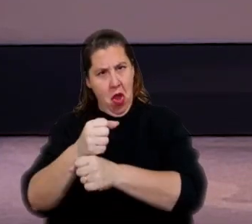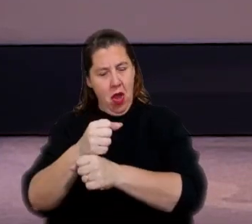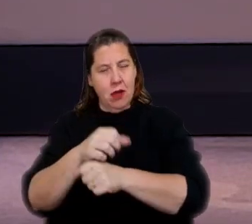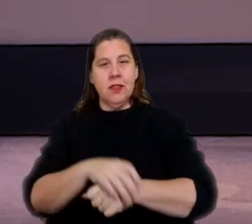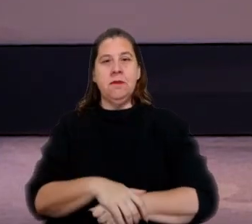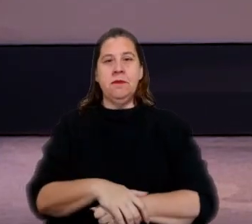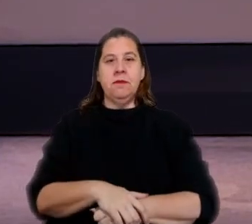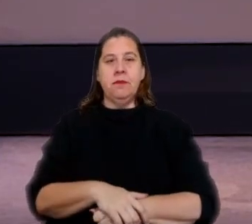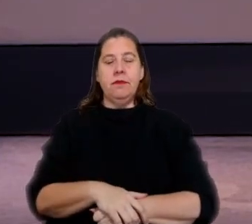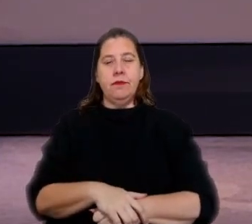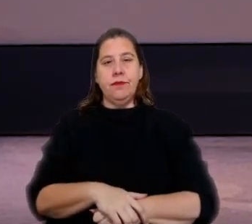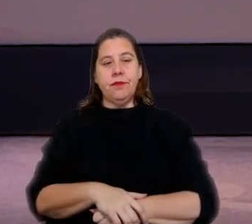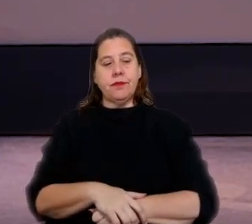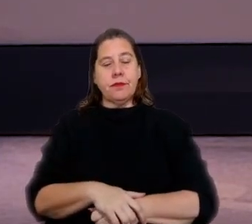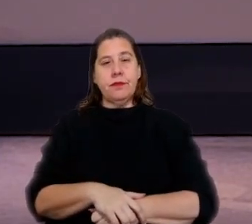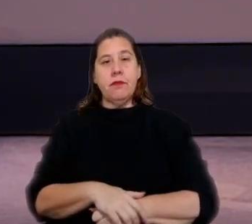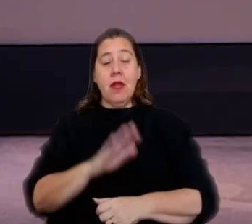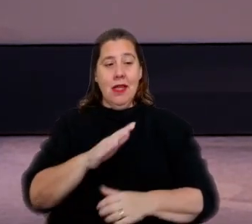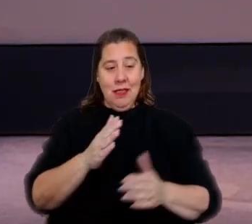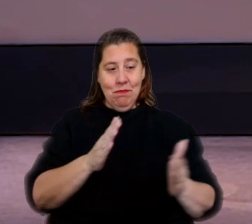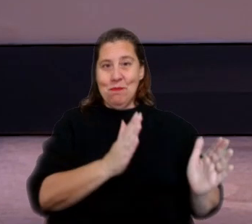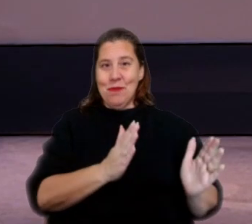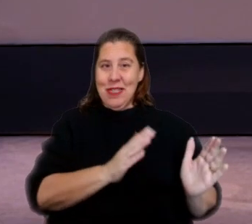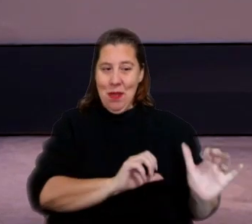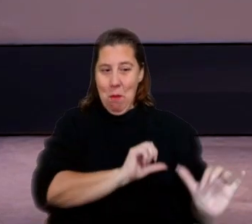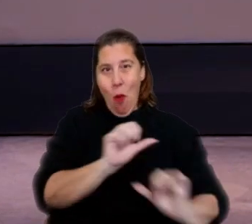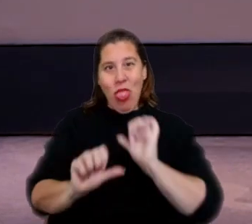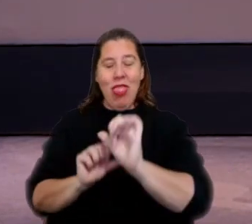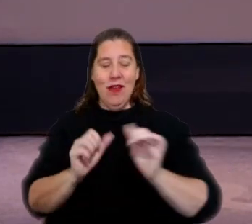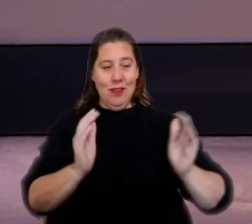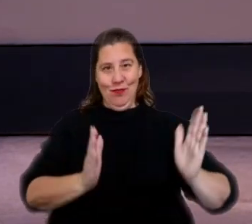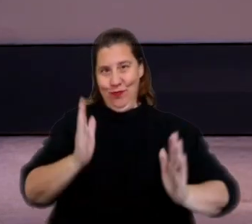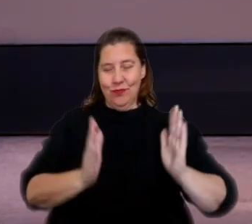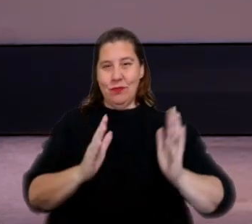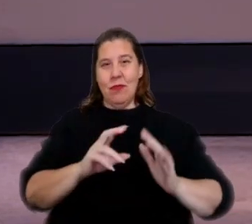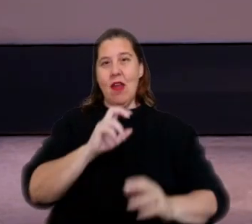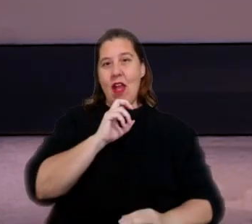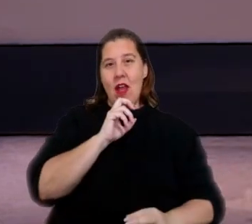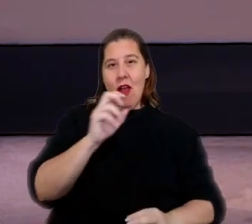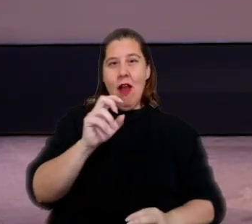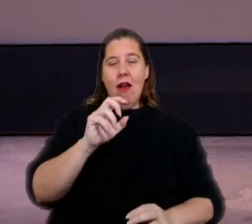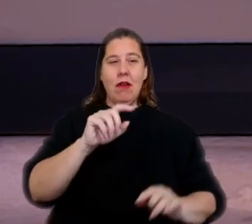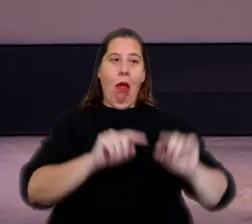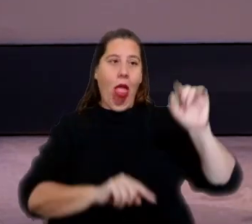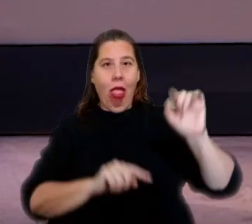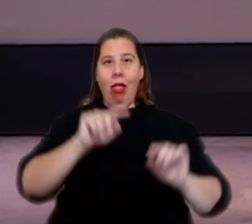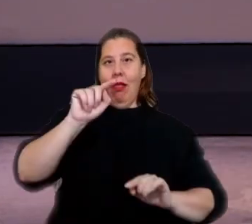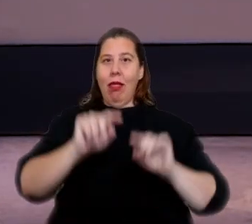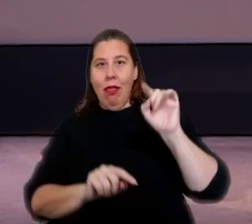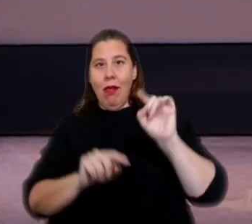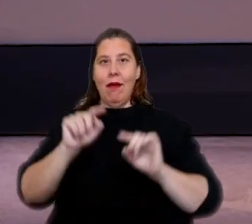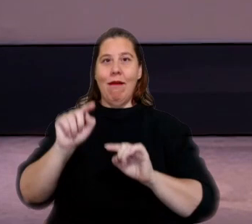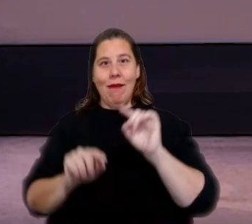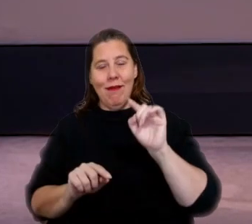tom. E a passagem disso, que é nessa fase mesmo, a voz passa por um